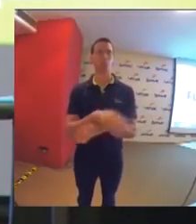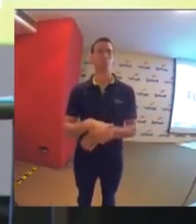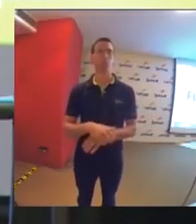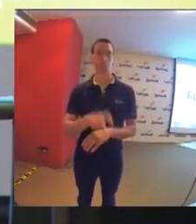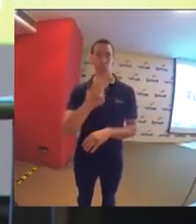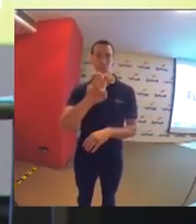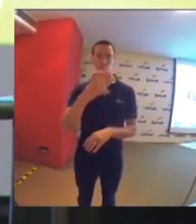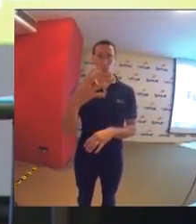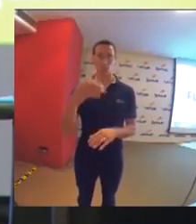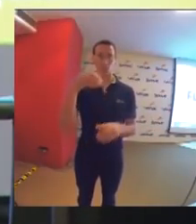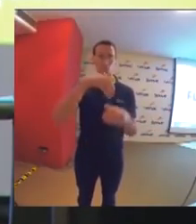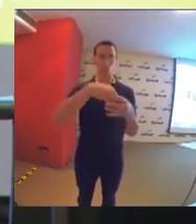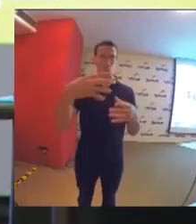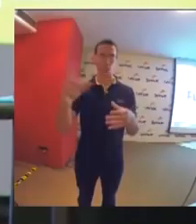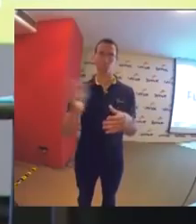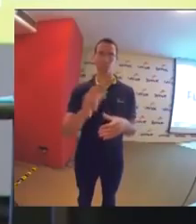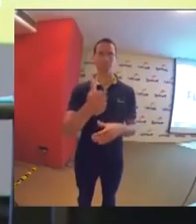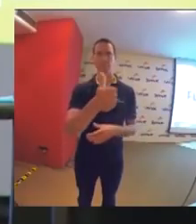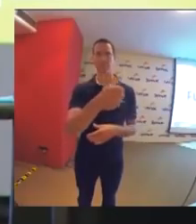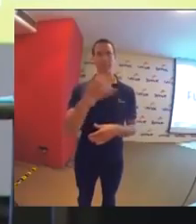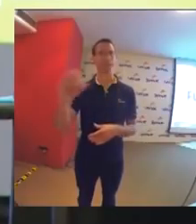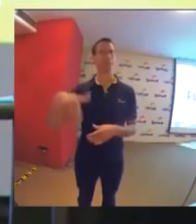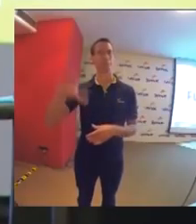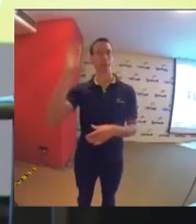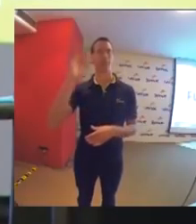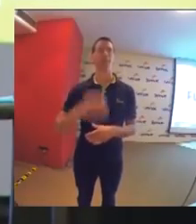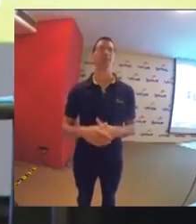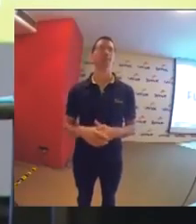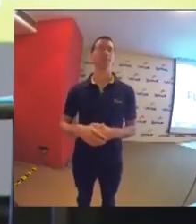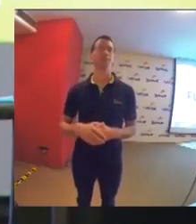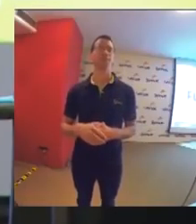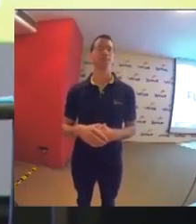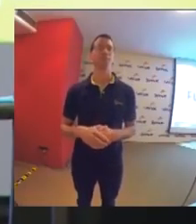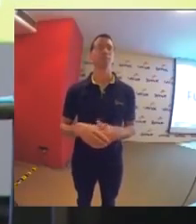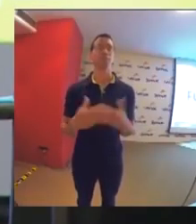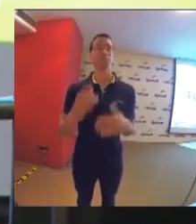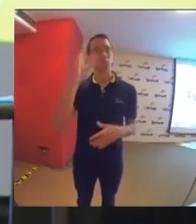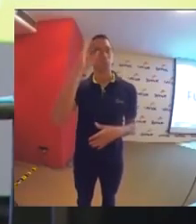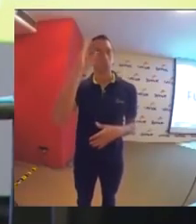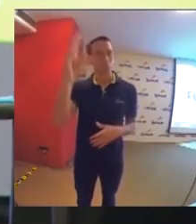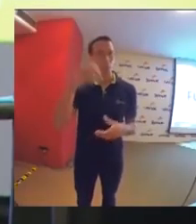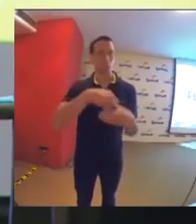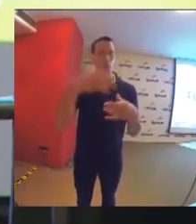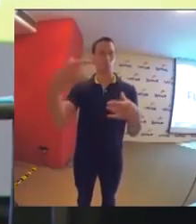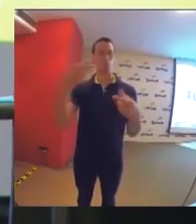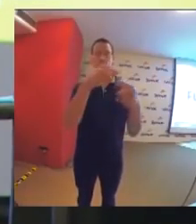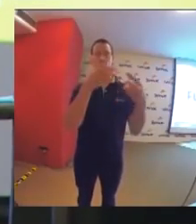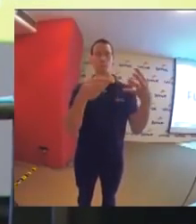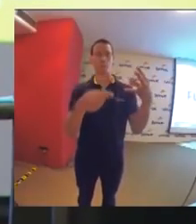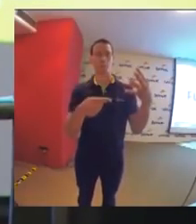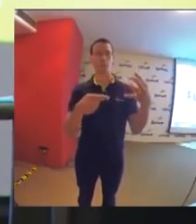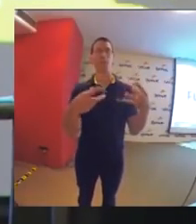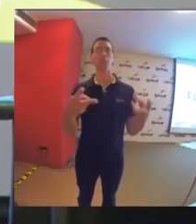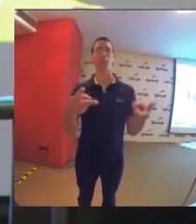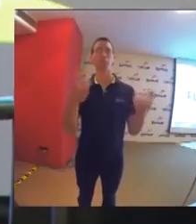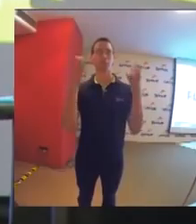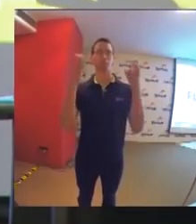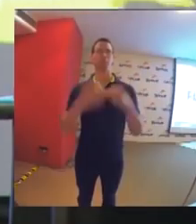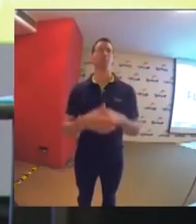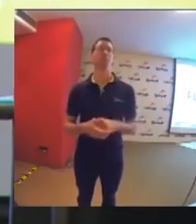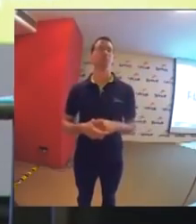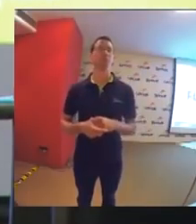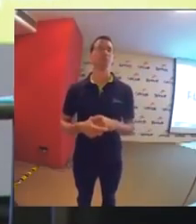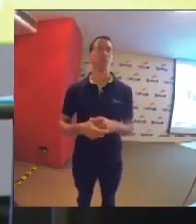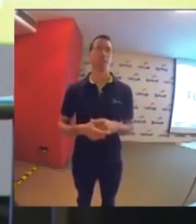conteúdos, que depois foram-se acrescentando outros. Só que os principais conteúdos nós nos apercebemos. Aquilo que hoje se fala de educação